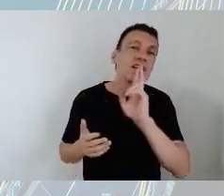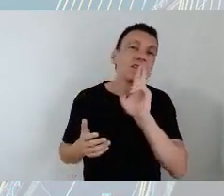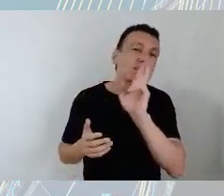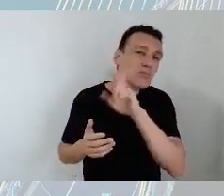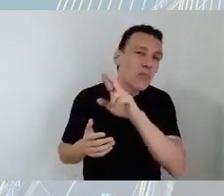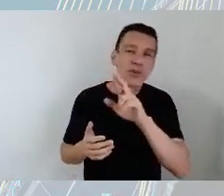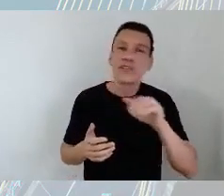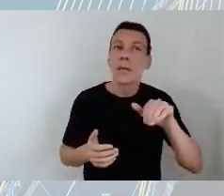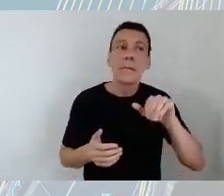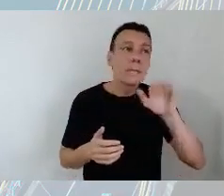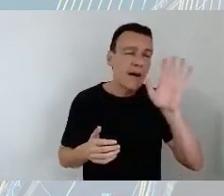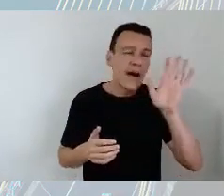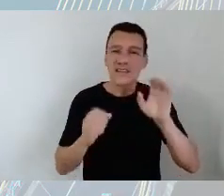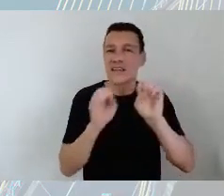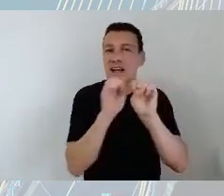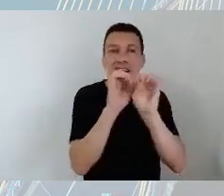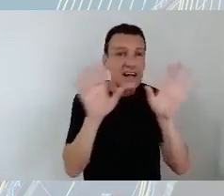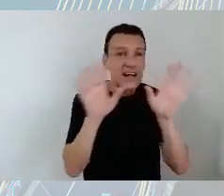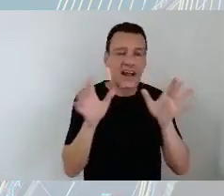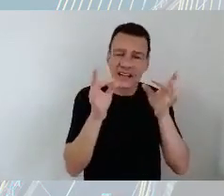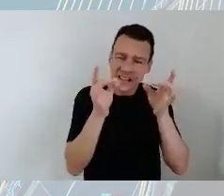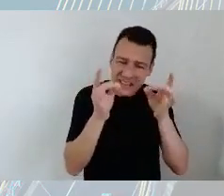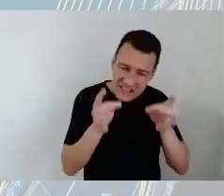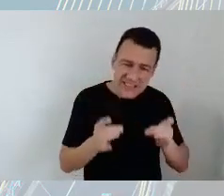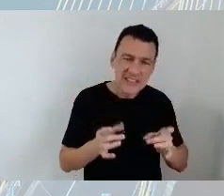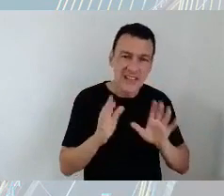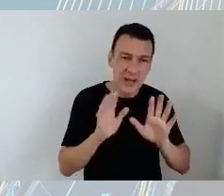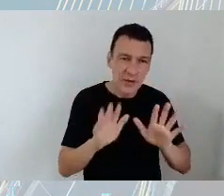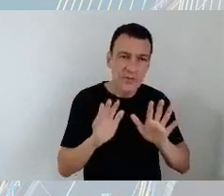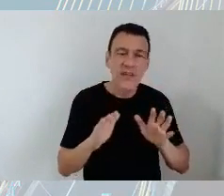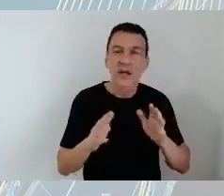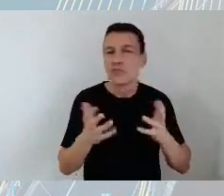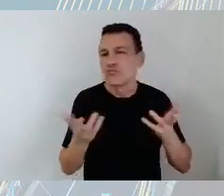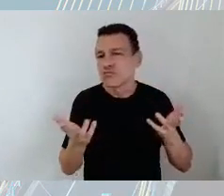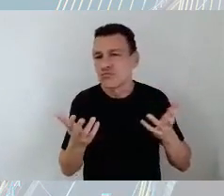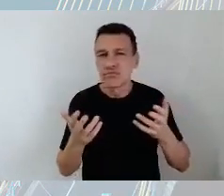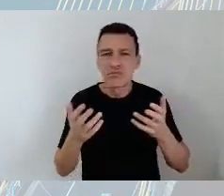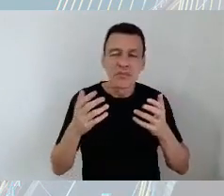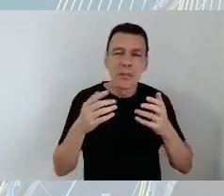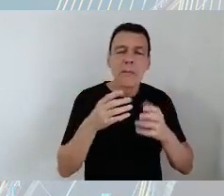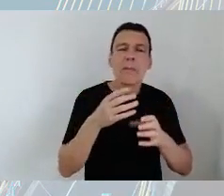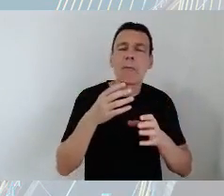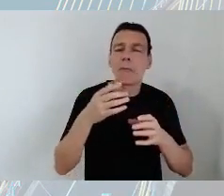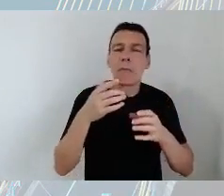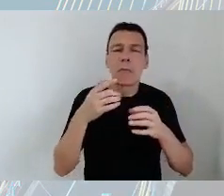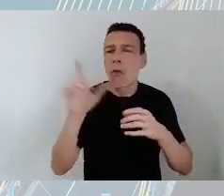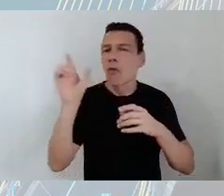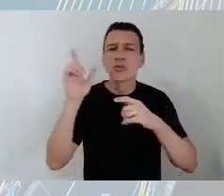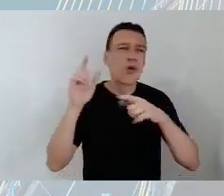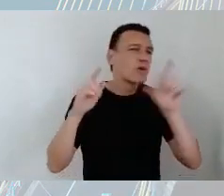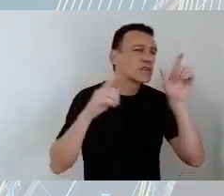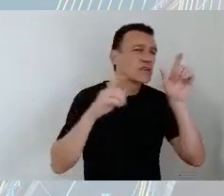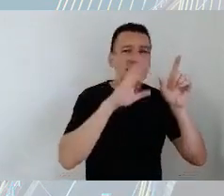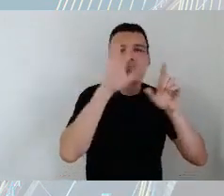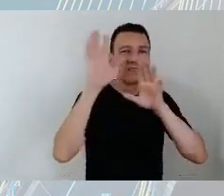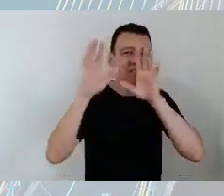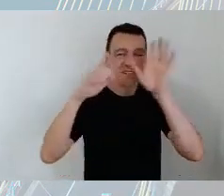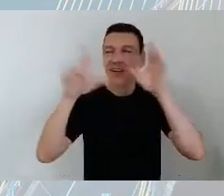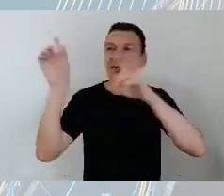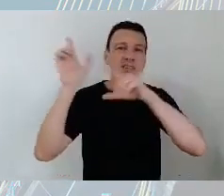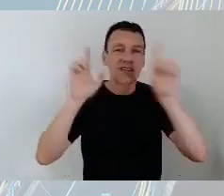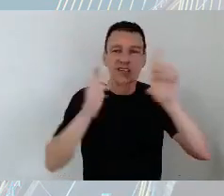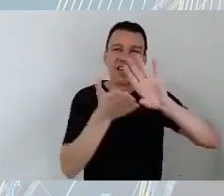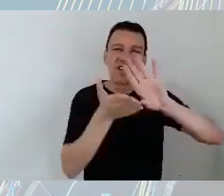eliminar algumas, a gente chama de alucinações, é quando ele viaja na maionese e não entende bem o que foi